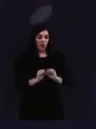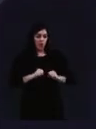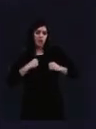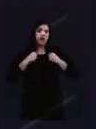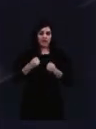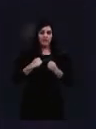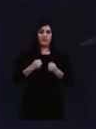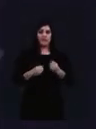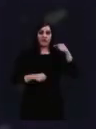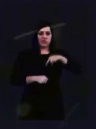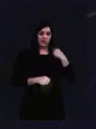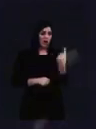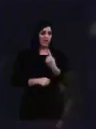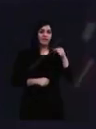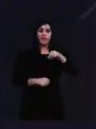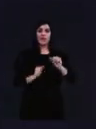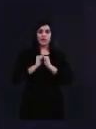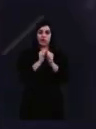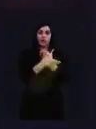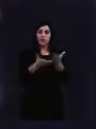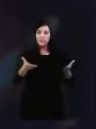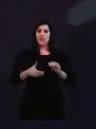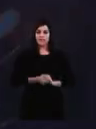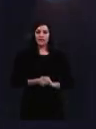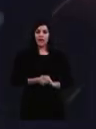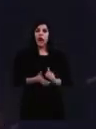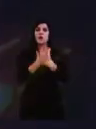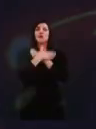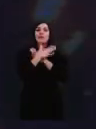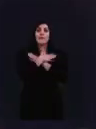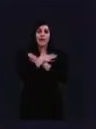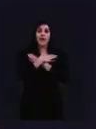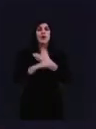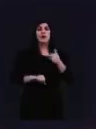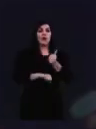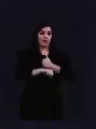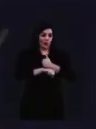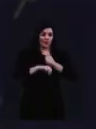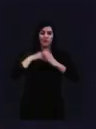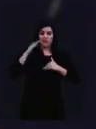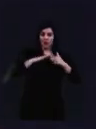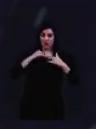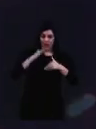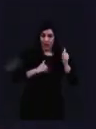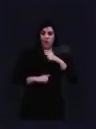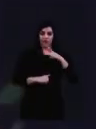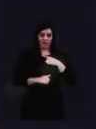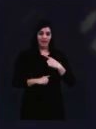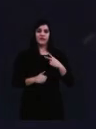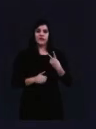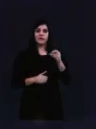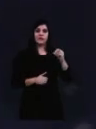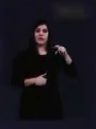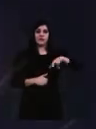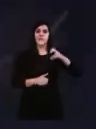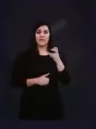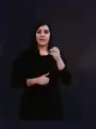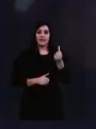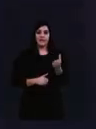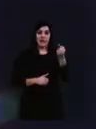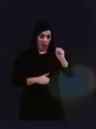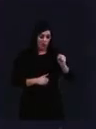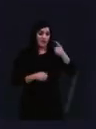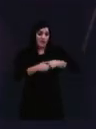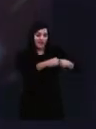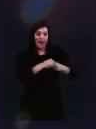em remar sozinho para estar aqui com vocês. Sobre o desemprego profissional do Bolsa Família, 2.890 cidades das 5.568